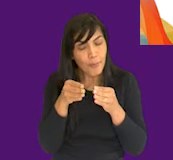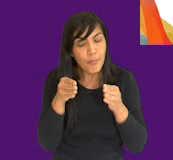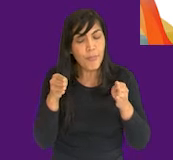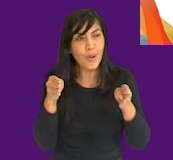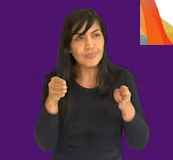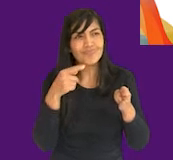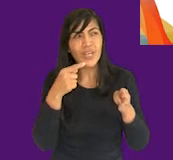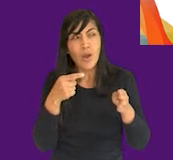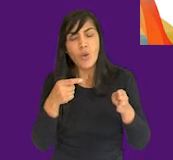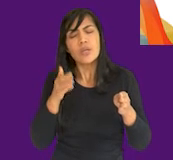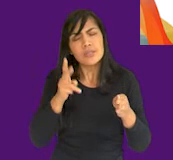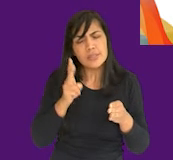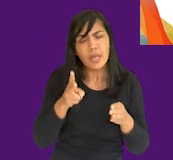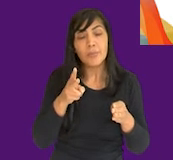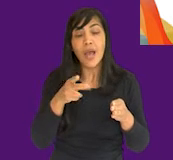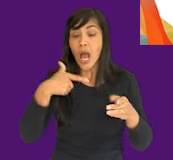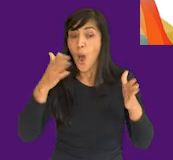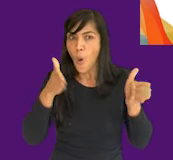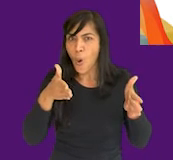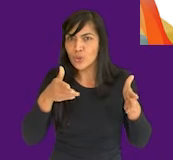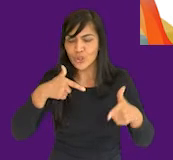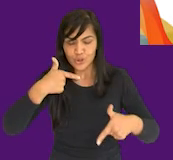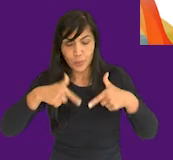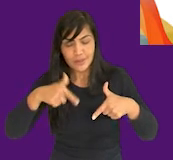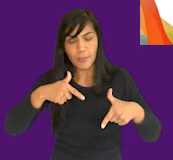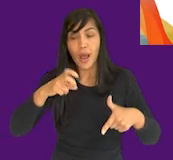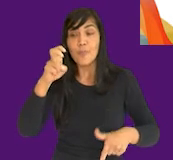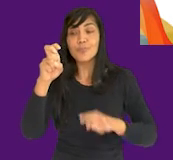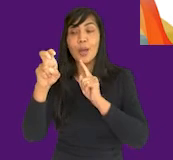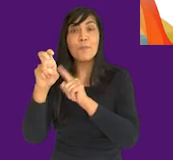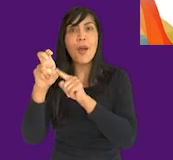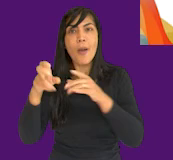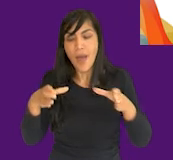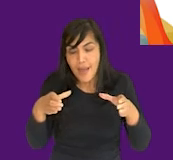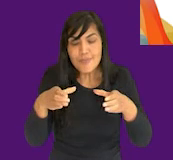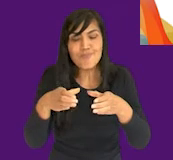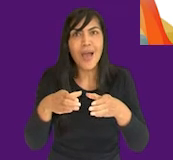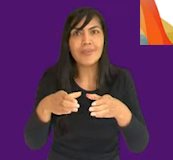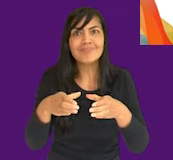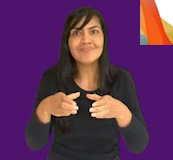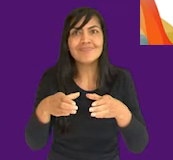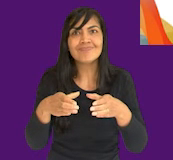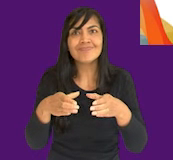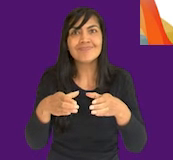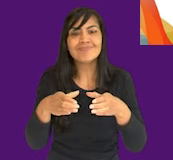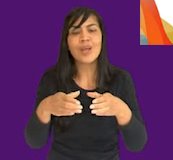pergunta surge a gente começa a trabalhar com cinco equipes e trabalhar com esse é